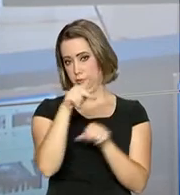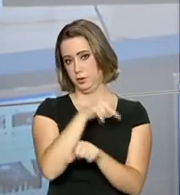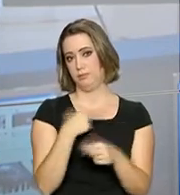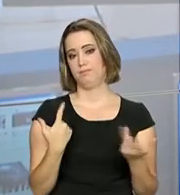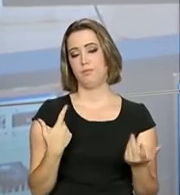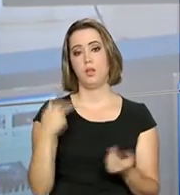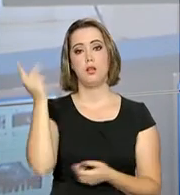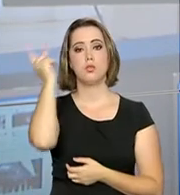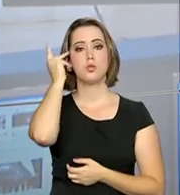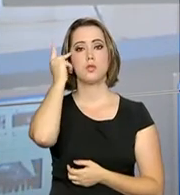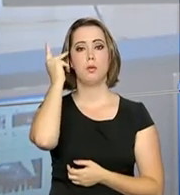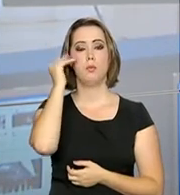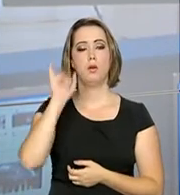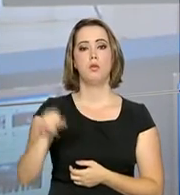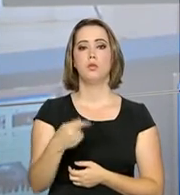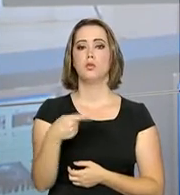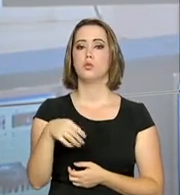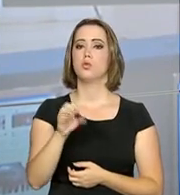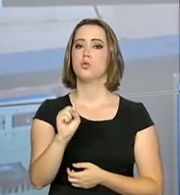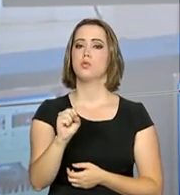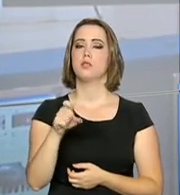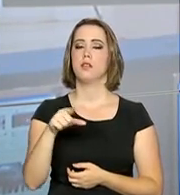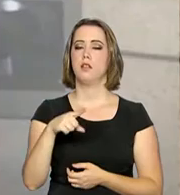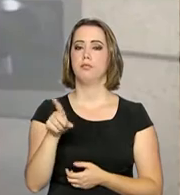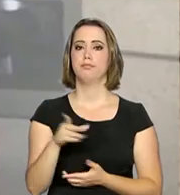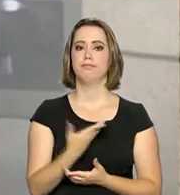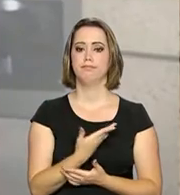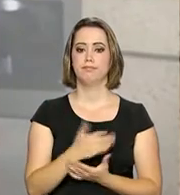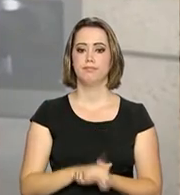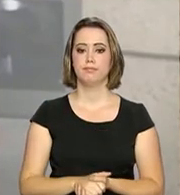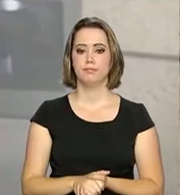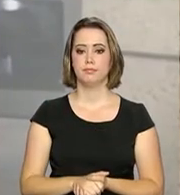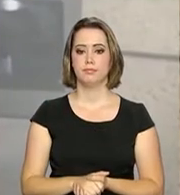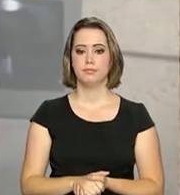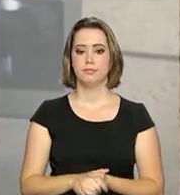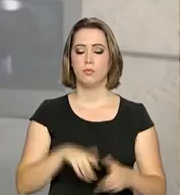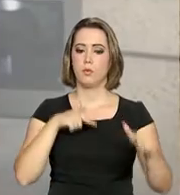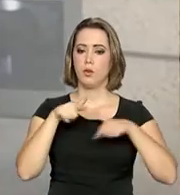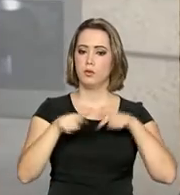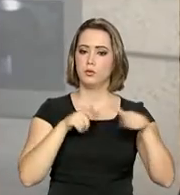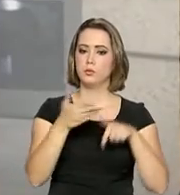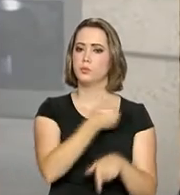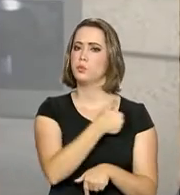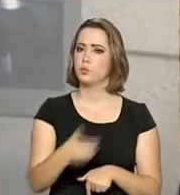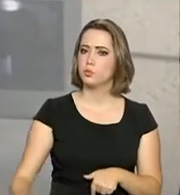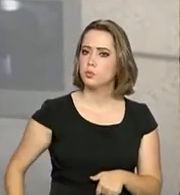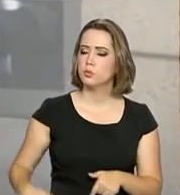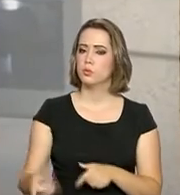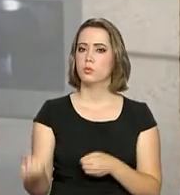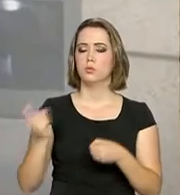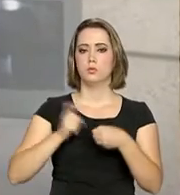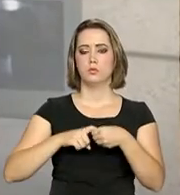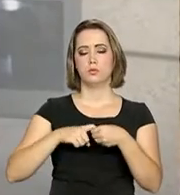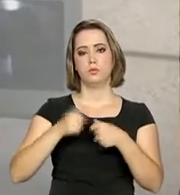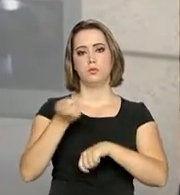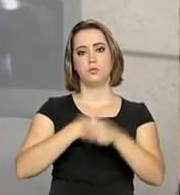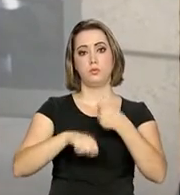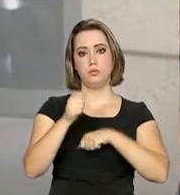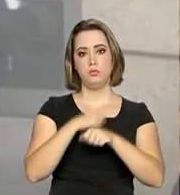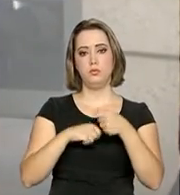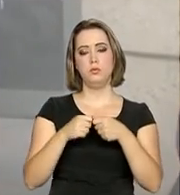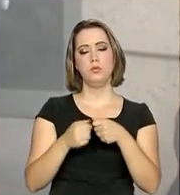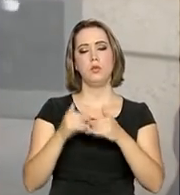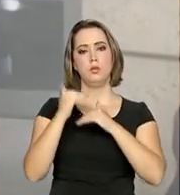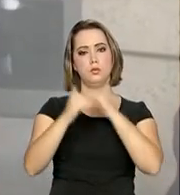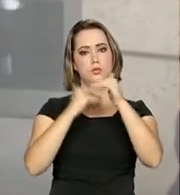Paulo, o repórter José Luiz Filho tem mais informações. O trabalho do governo para recuperar a economia e retomar o crescimento